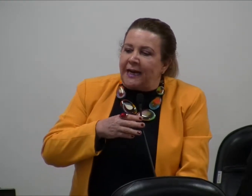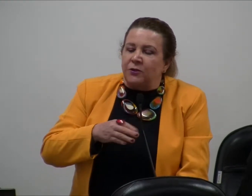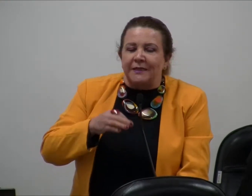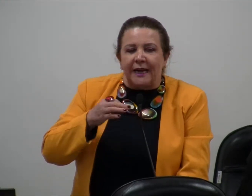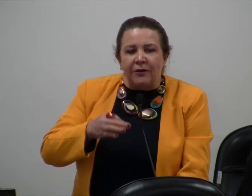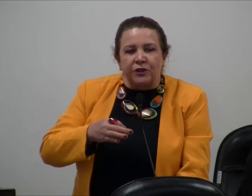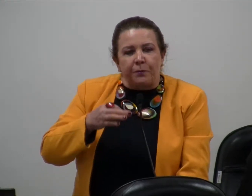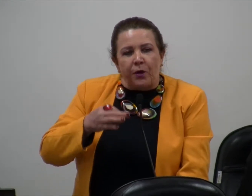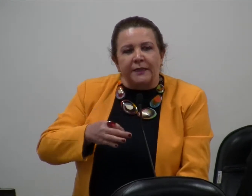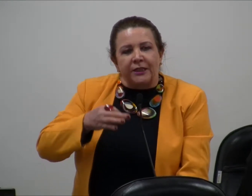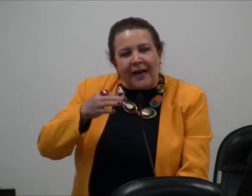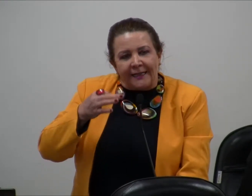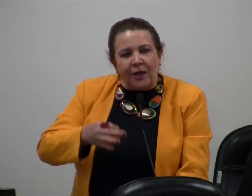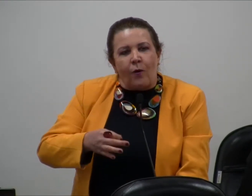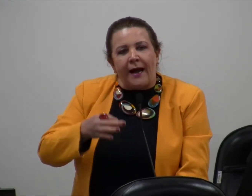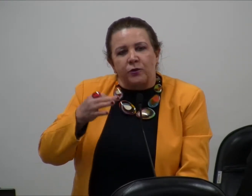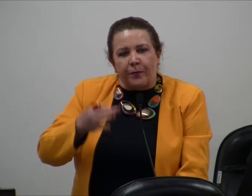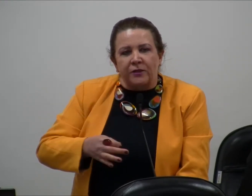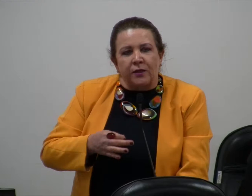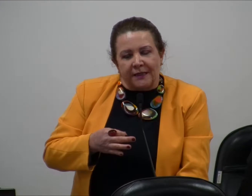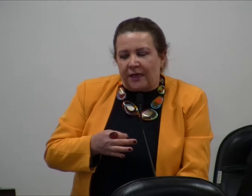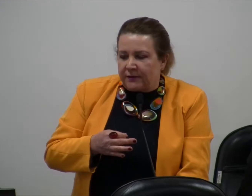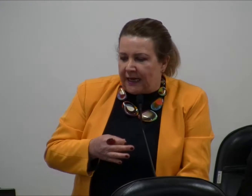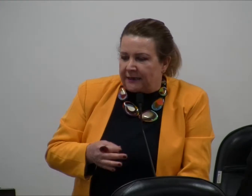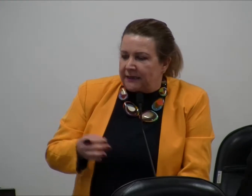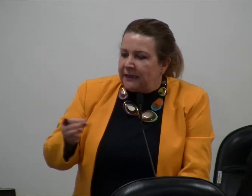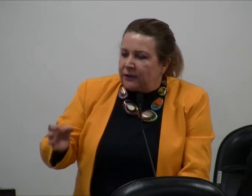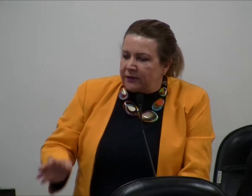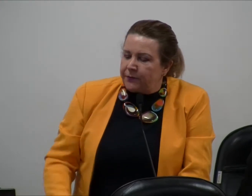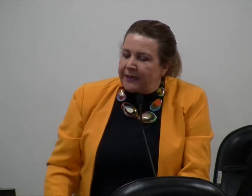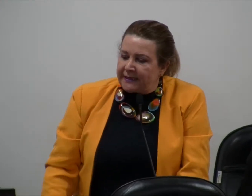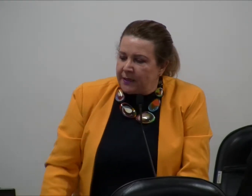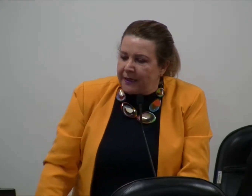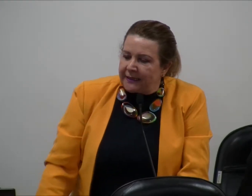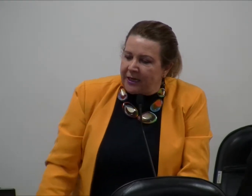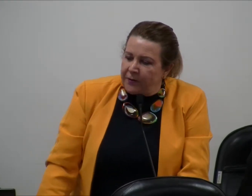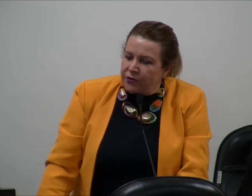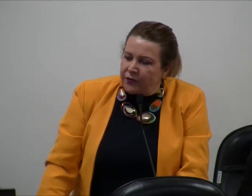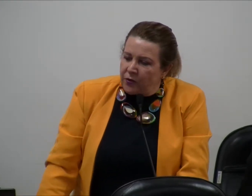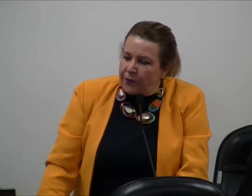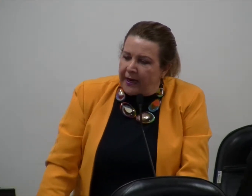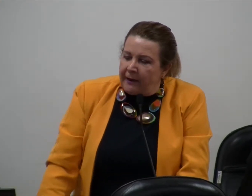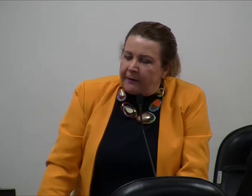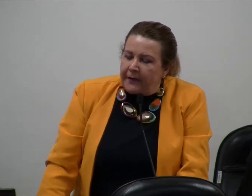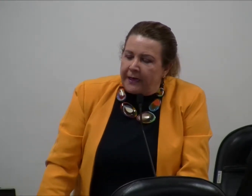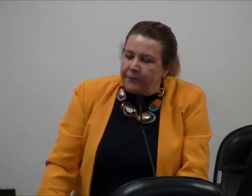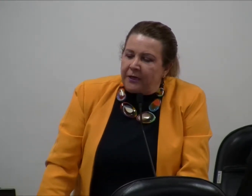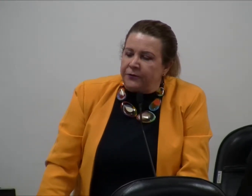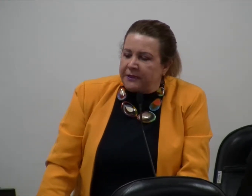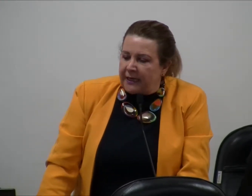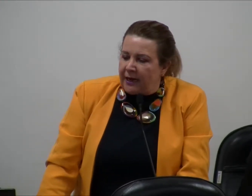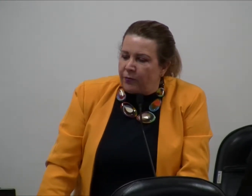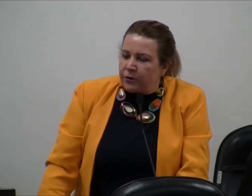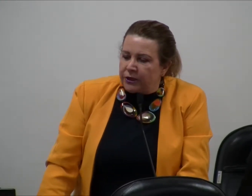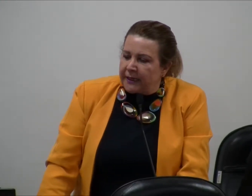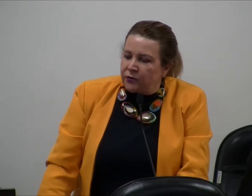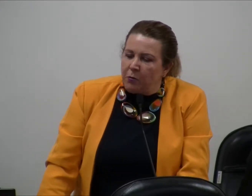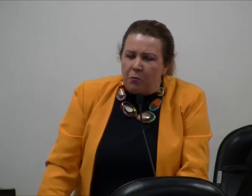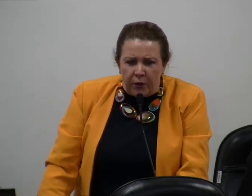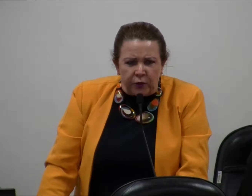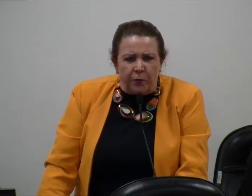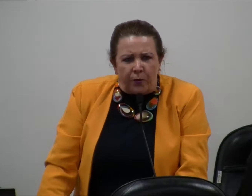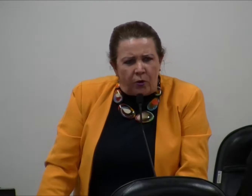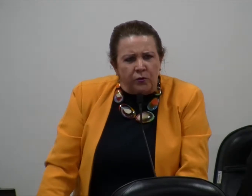da cidade, mas árvores de porte adequado para as nossas calçadas. Então, essa emenda realmente veio para beneficiar o